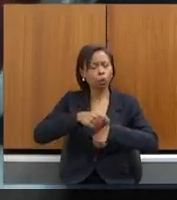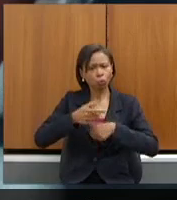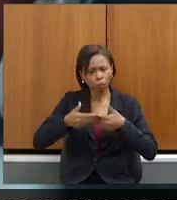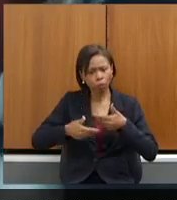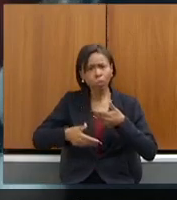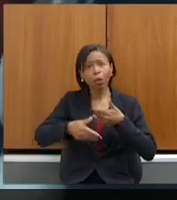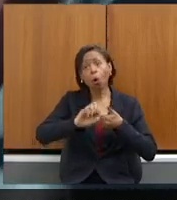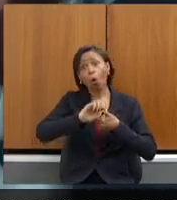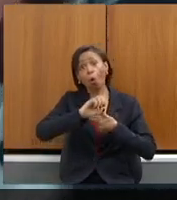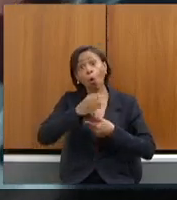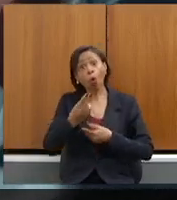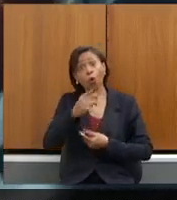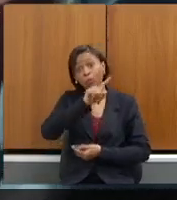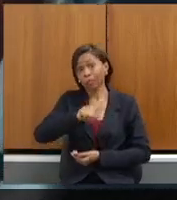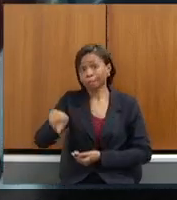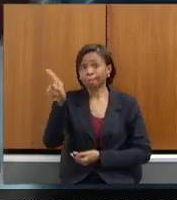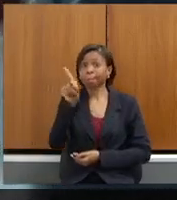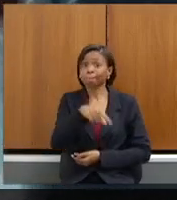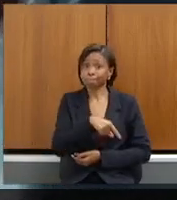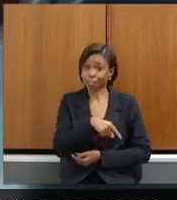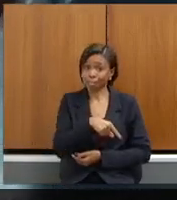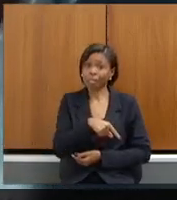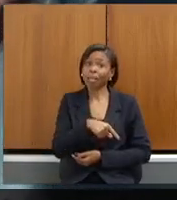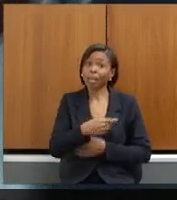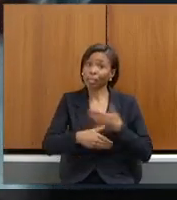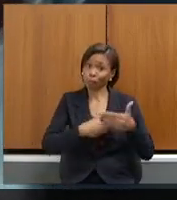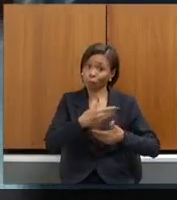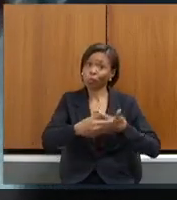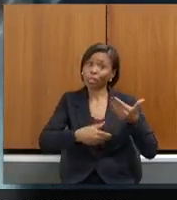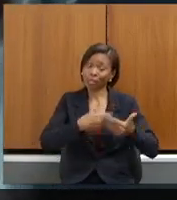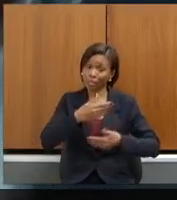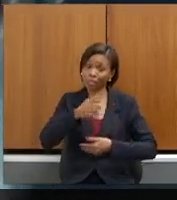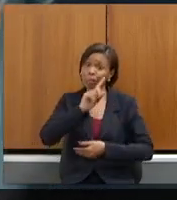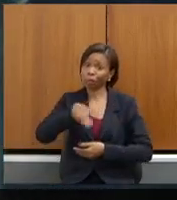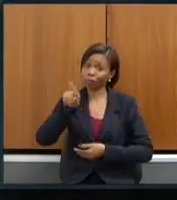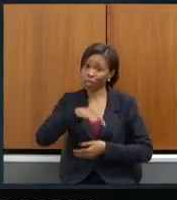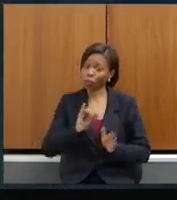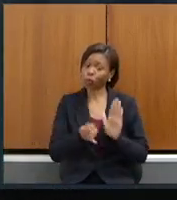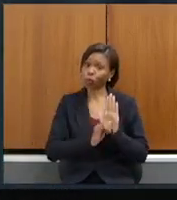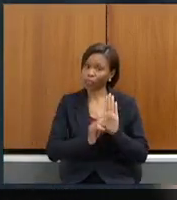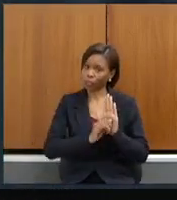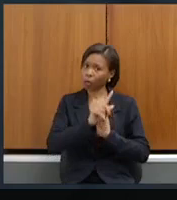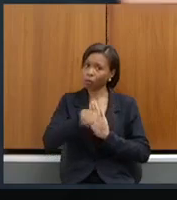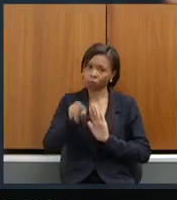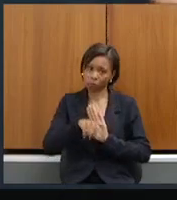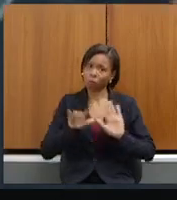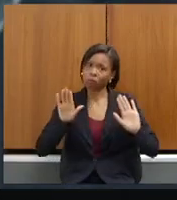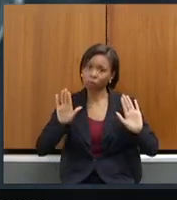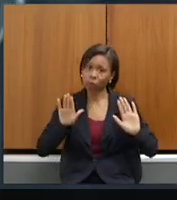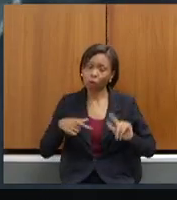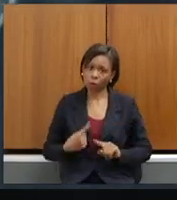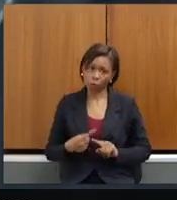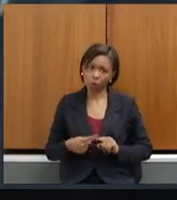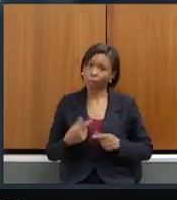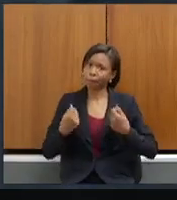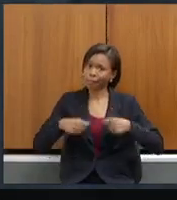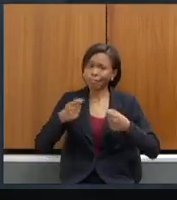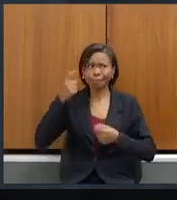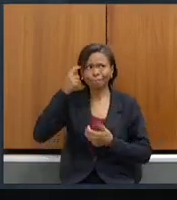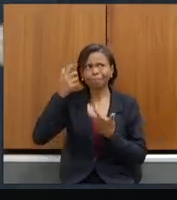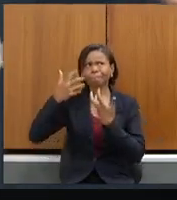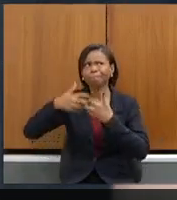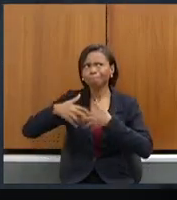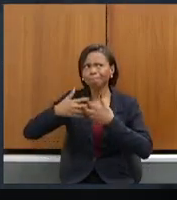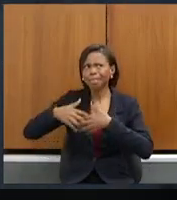Possivelmente suspender suspender as processo por enquanto do edital porque isso tem que ser melhor pensar